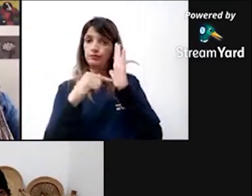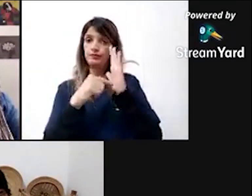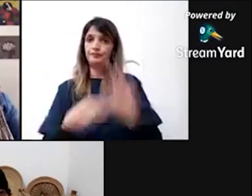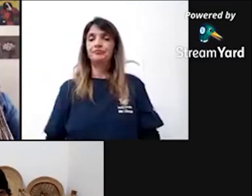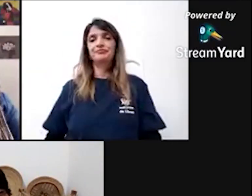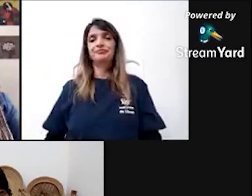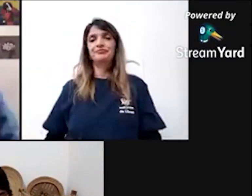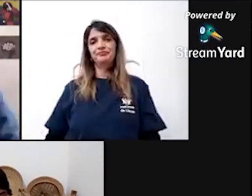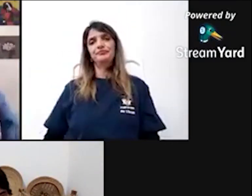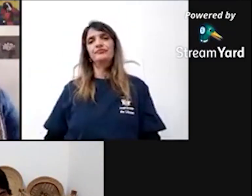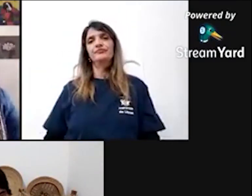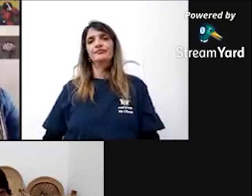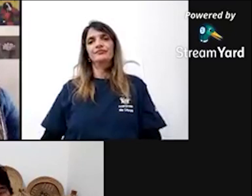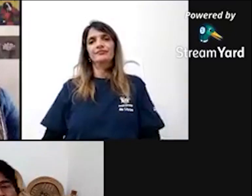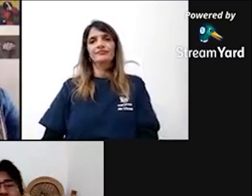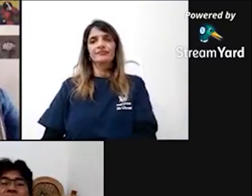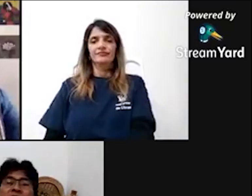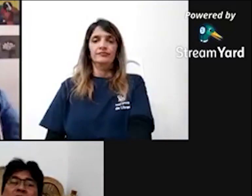meninos.